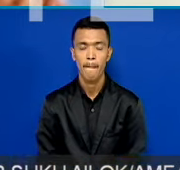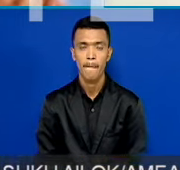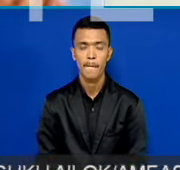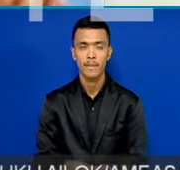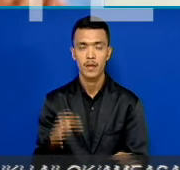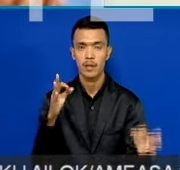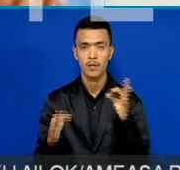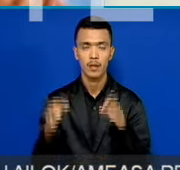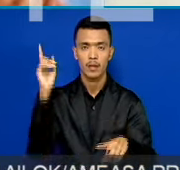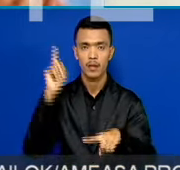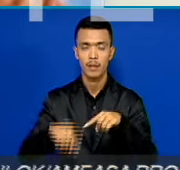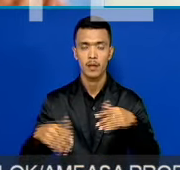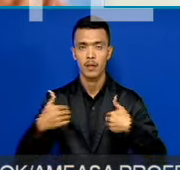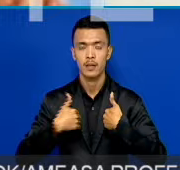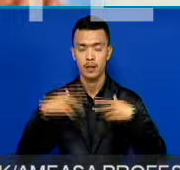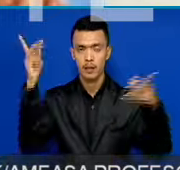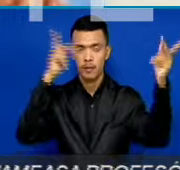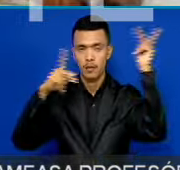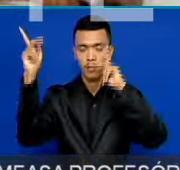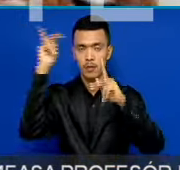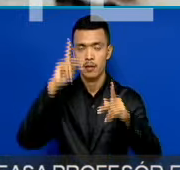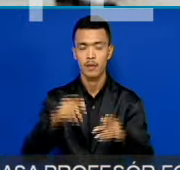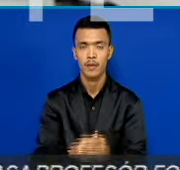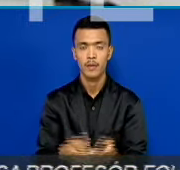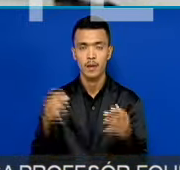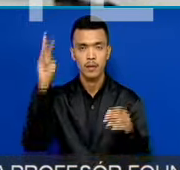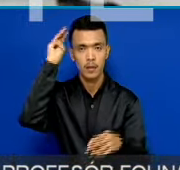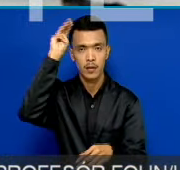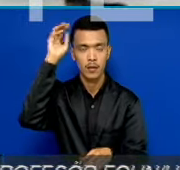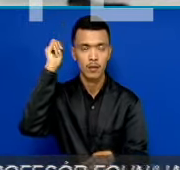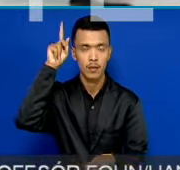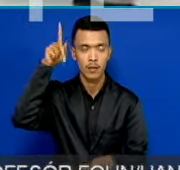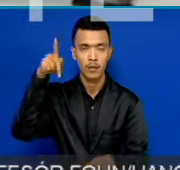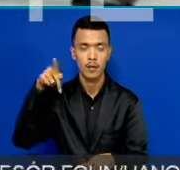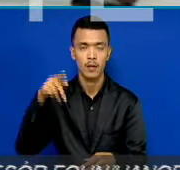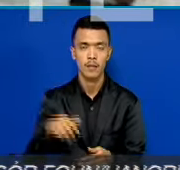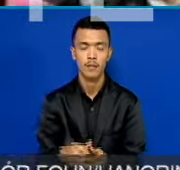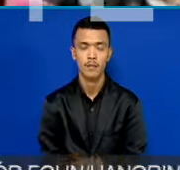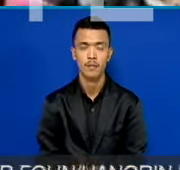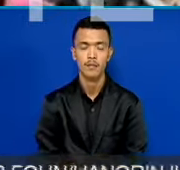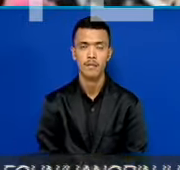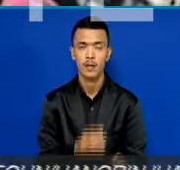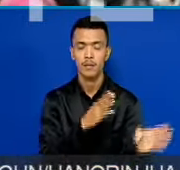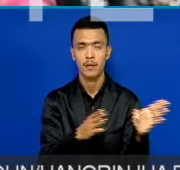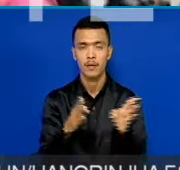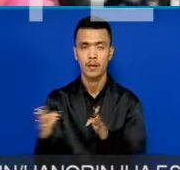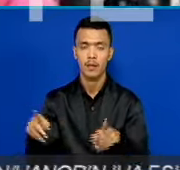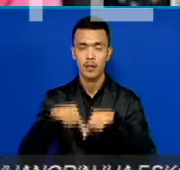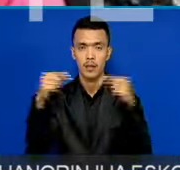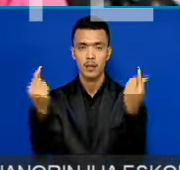pelo nosso desenvolvimento rumo de verma que lá espera. Dada un Ministério Agricultura, Pecuária, Pesca no Floresta prepara una